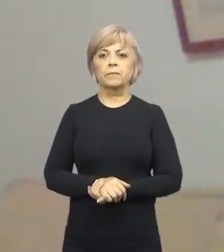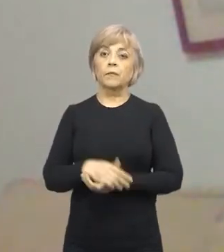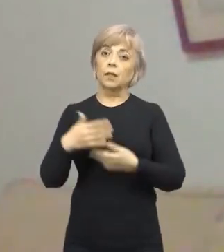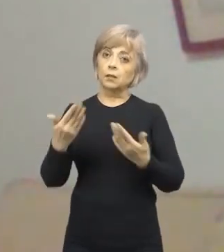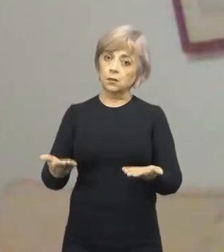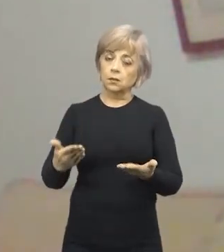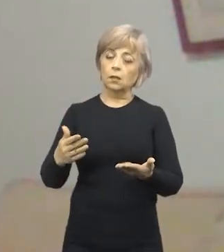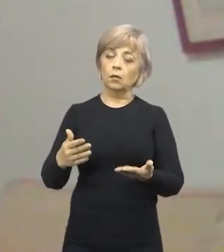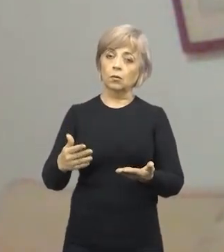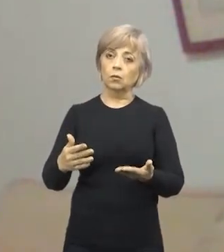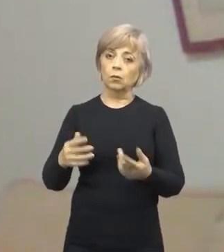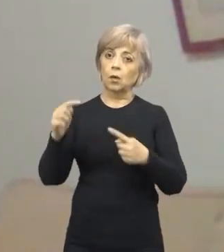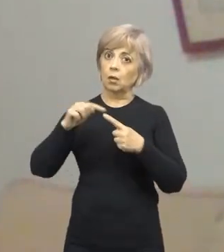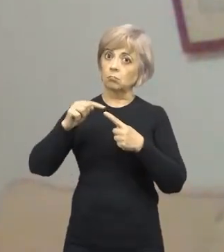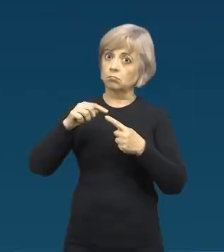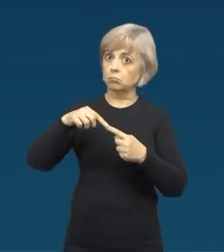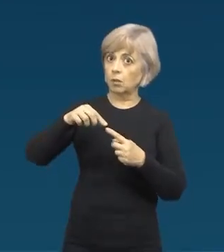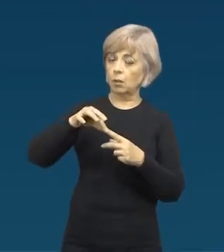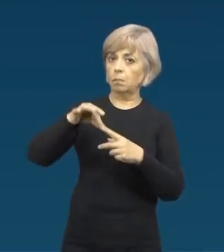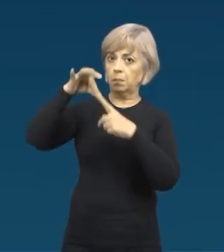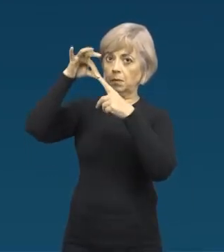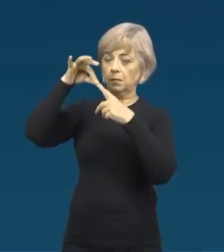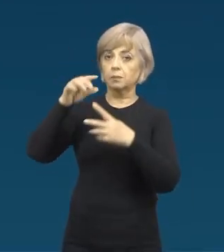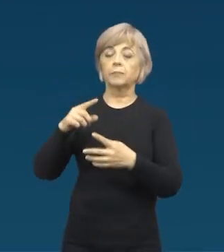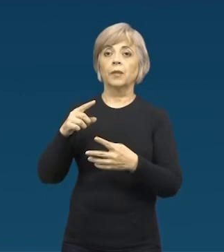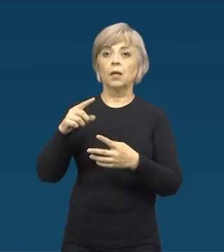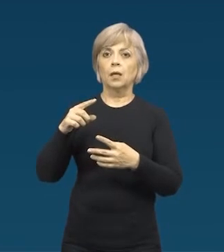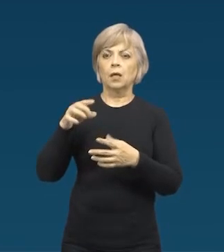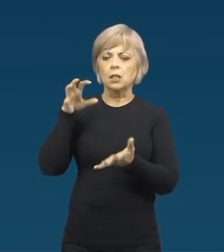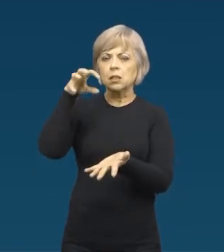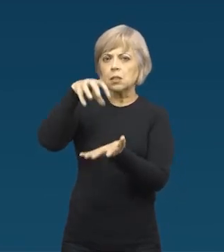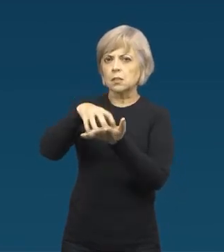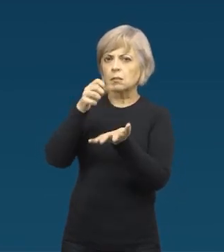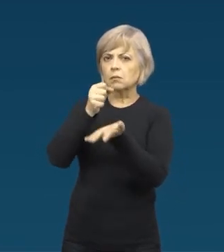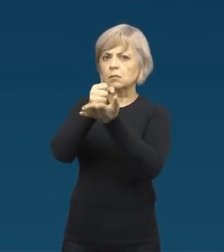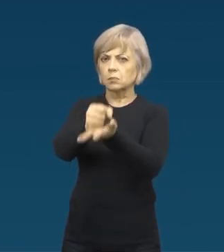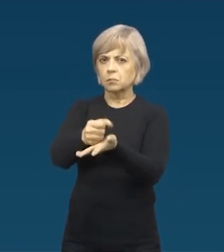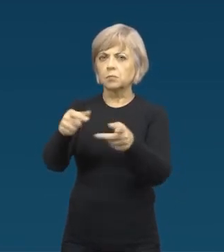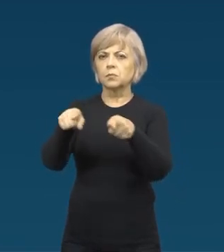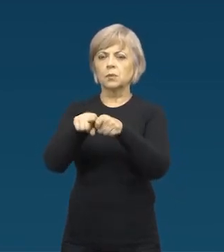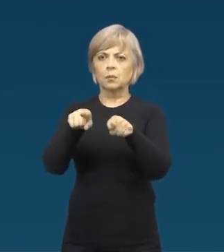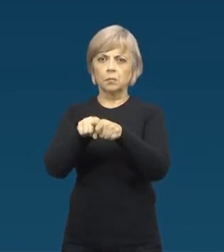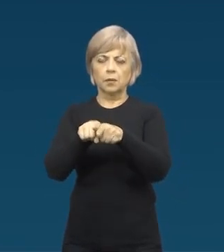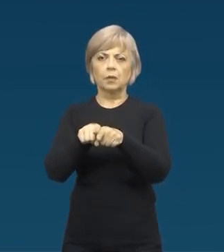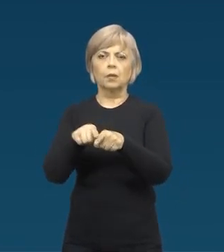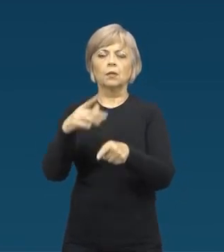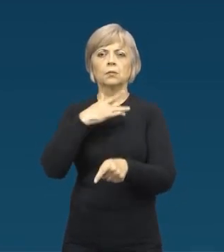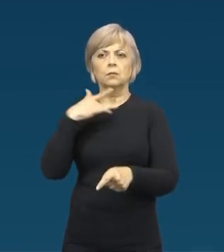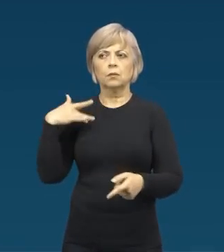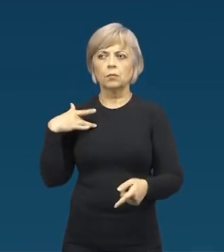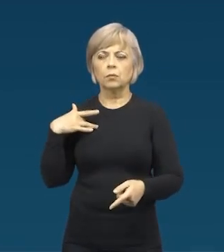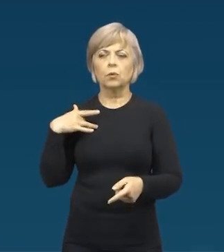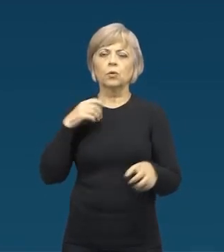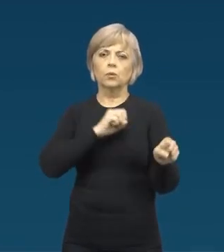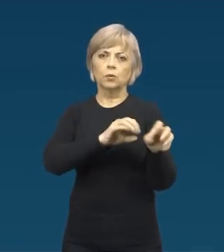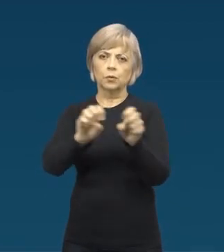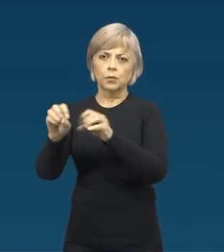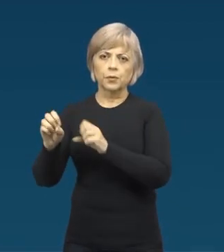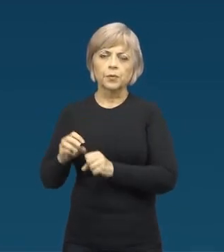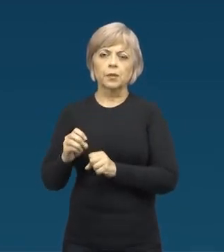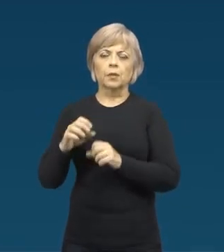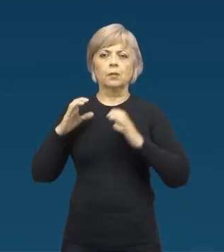Então, destacando os centros de apoio também de saúde,